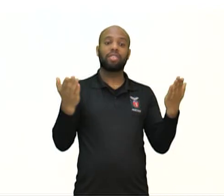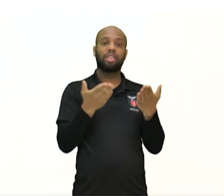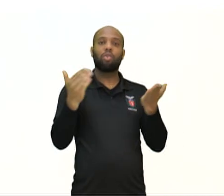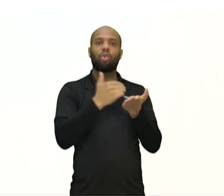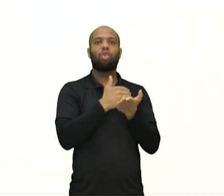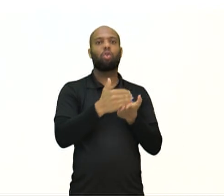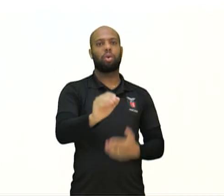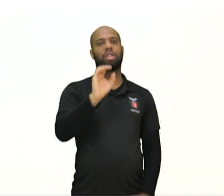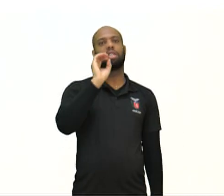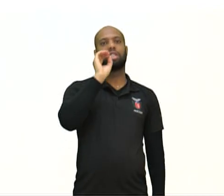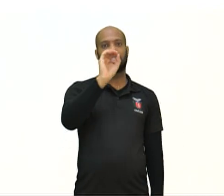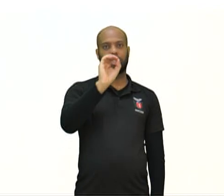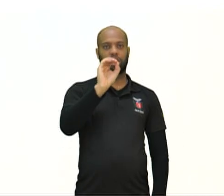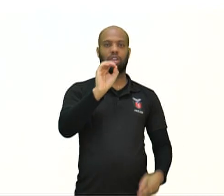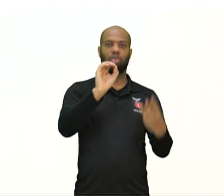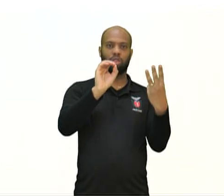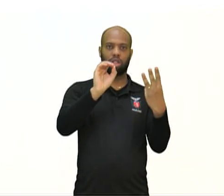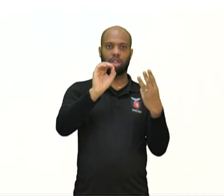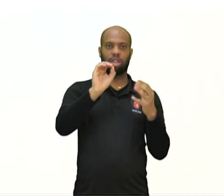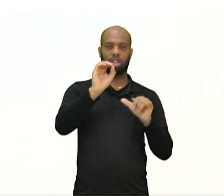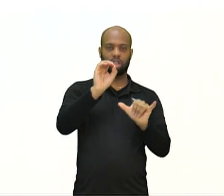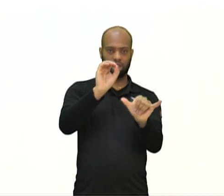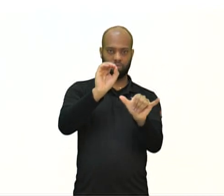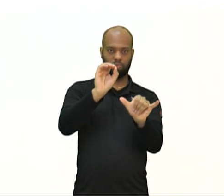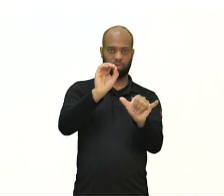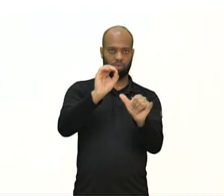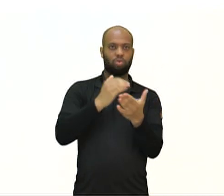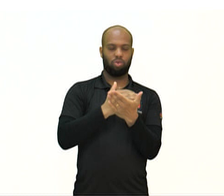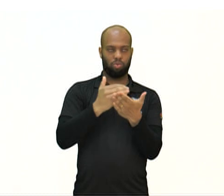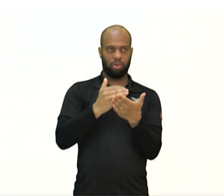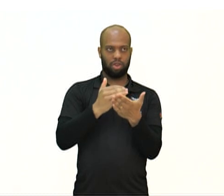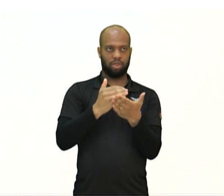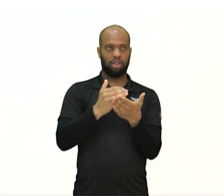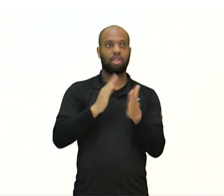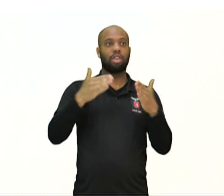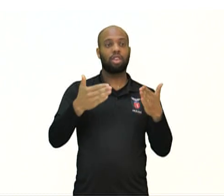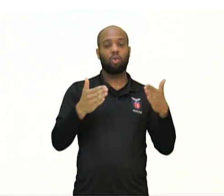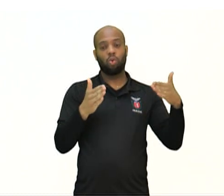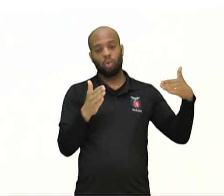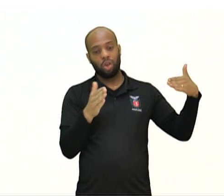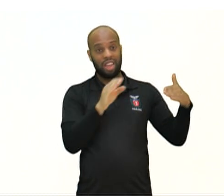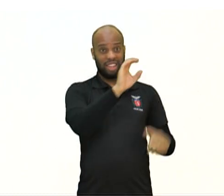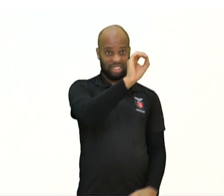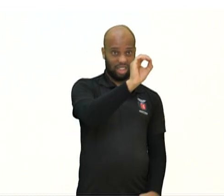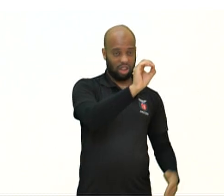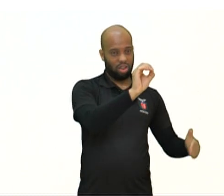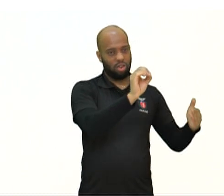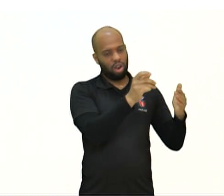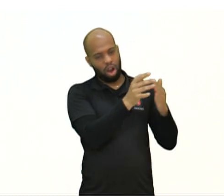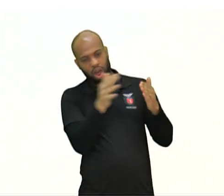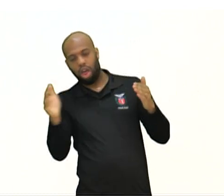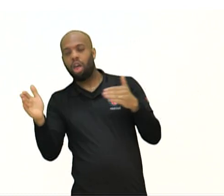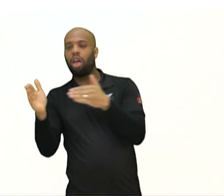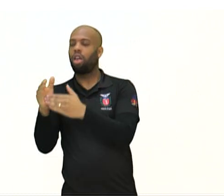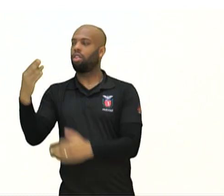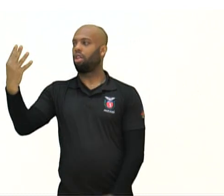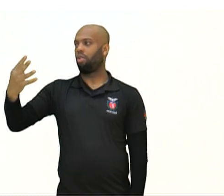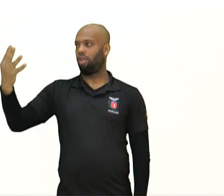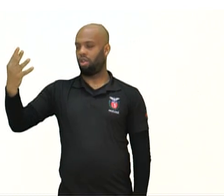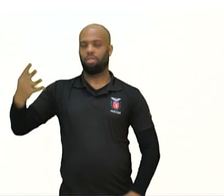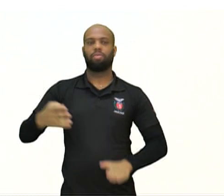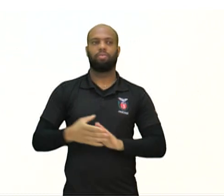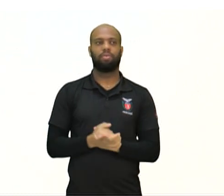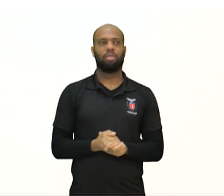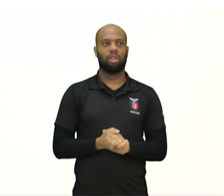pelo zero. No caso aqui temos o expoente 4, vamos reduzindo ele até chegar ao quarto